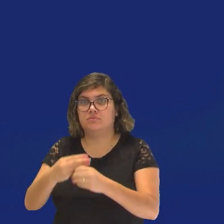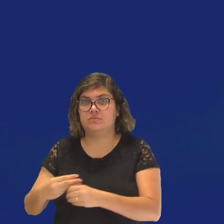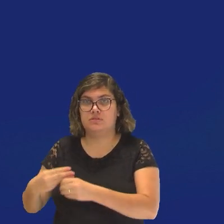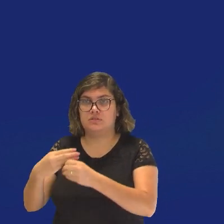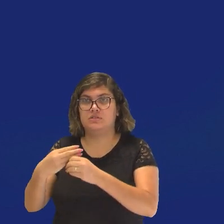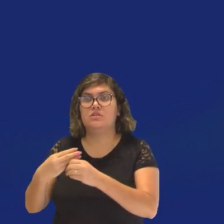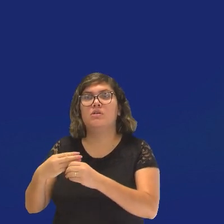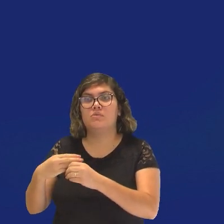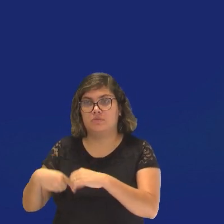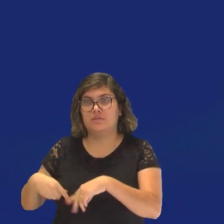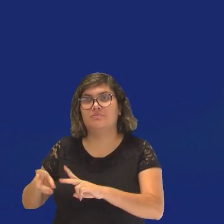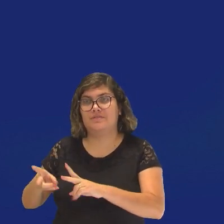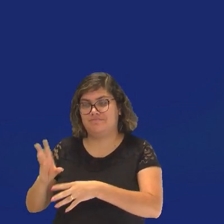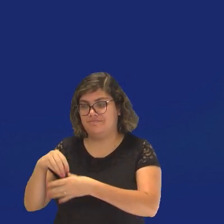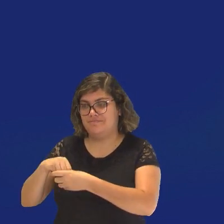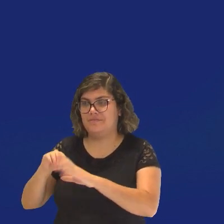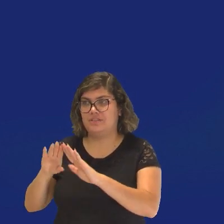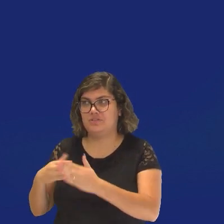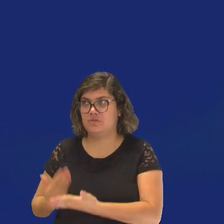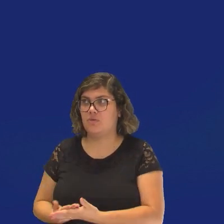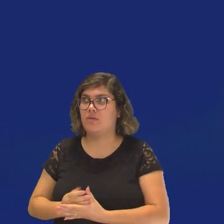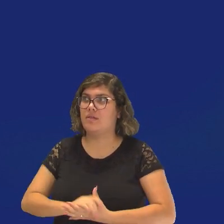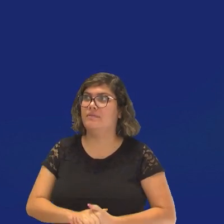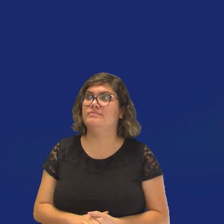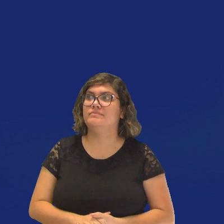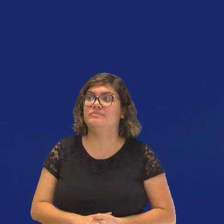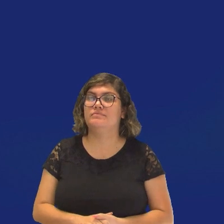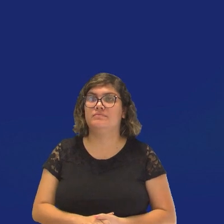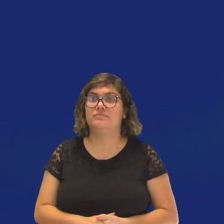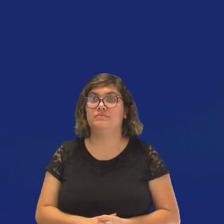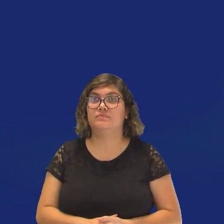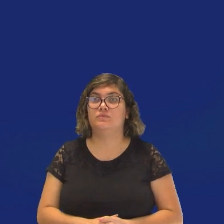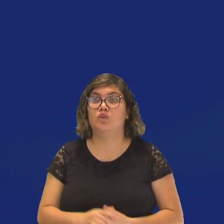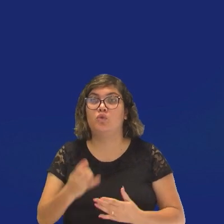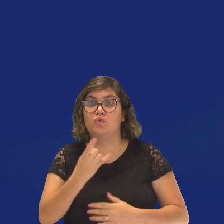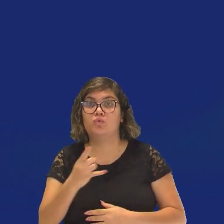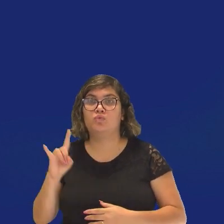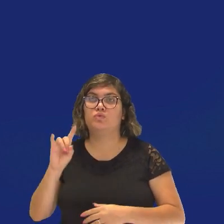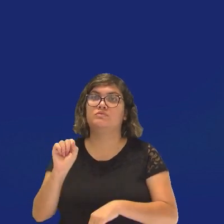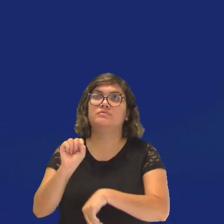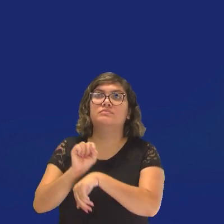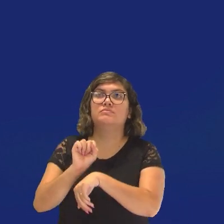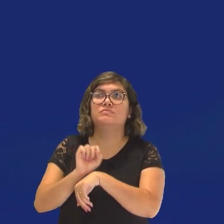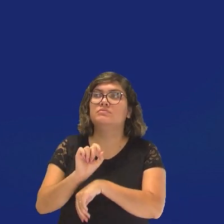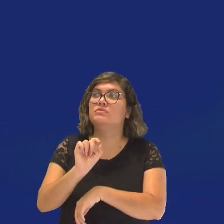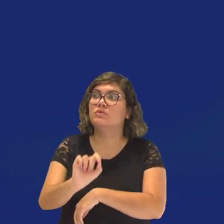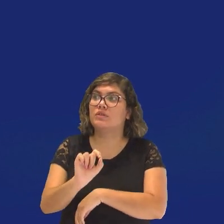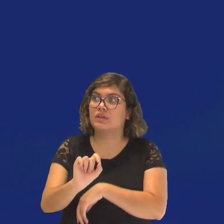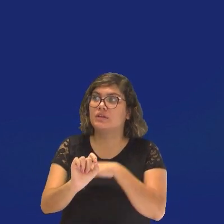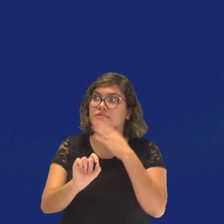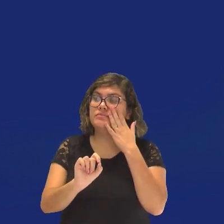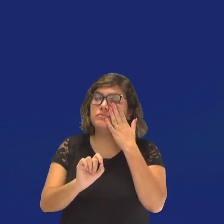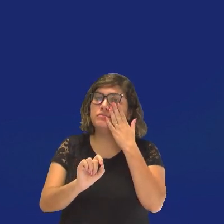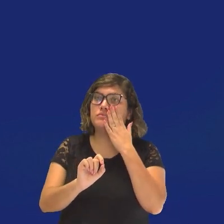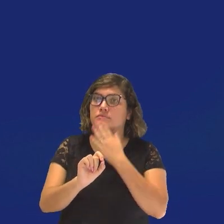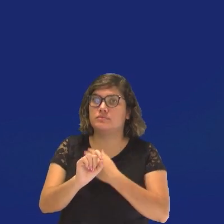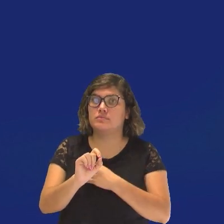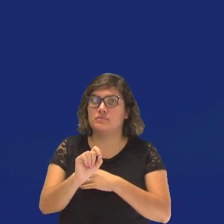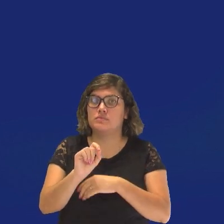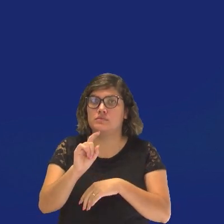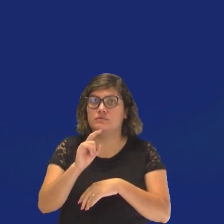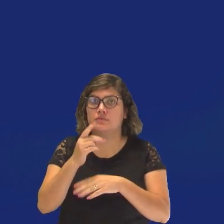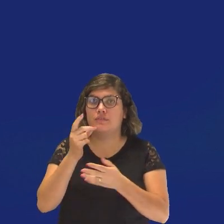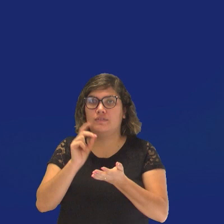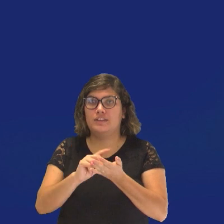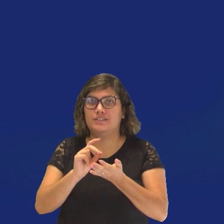mesmo nas escolas. E aqui eu coloco uma última expectativa, e é uma expectativa